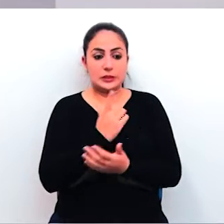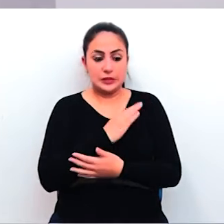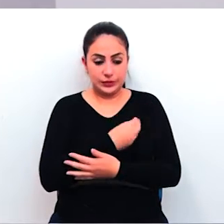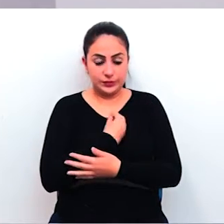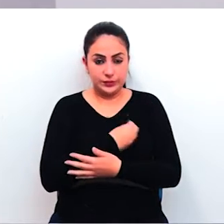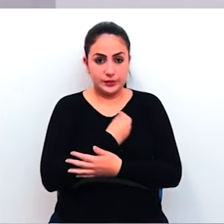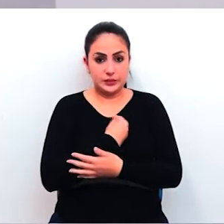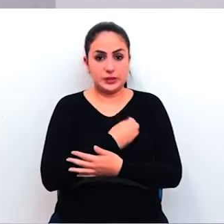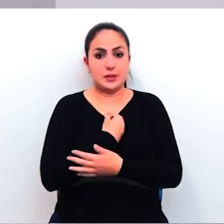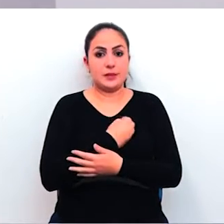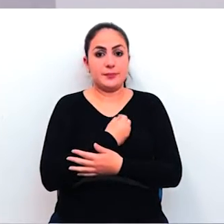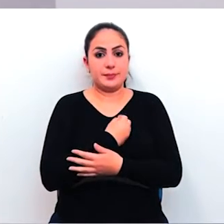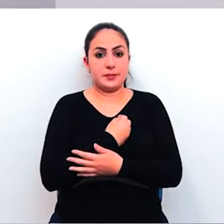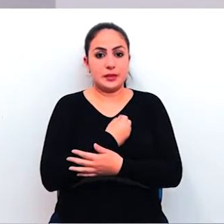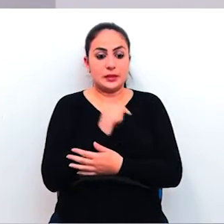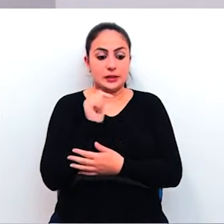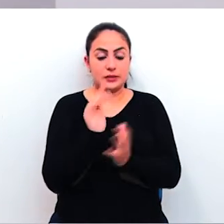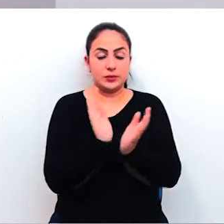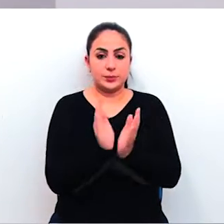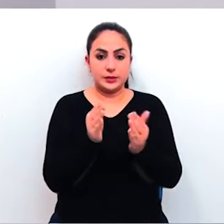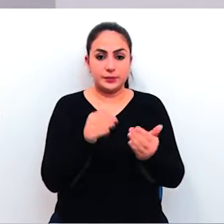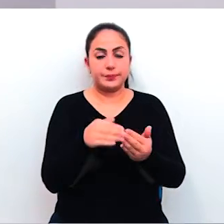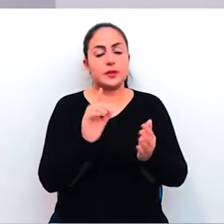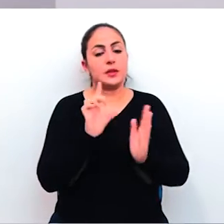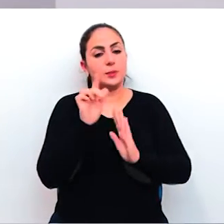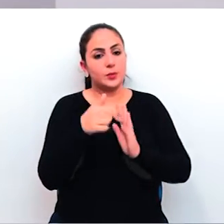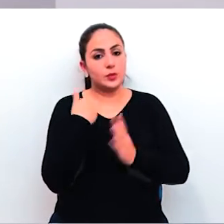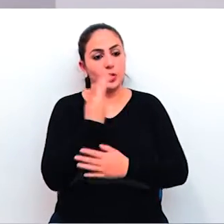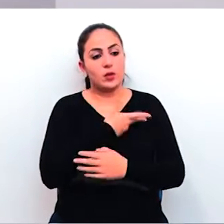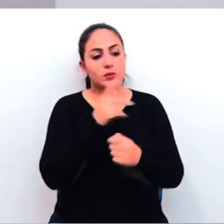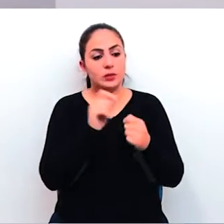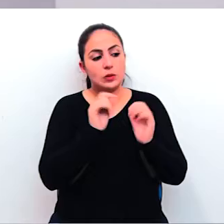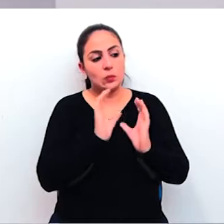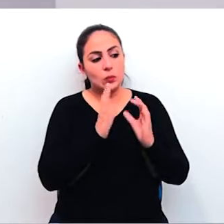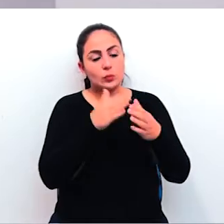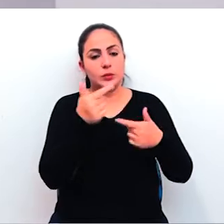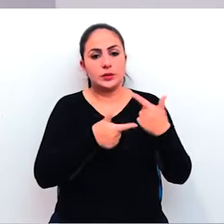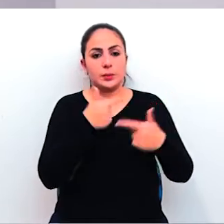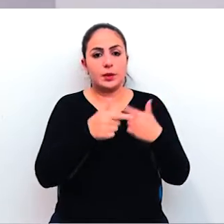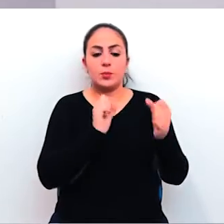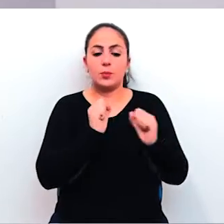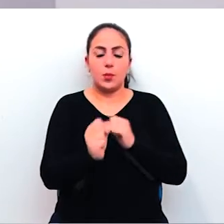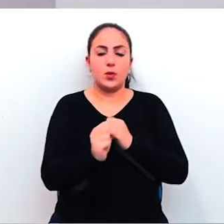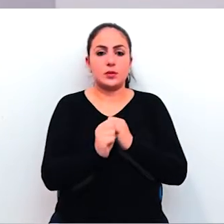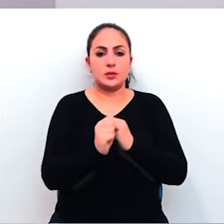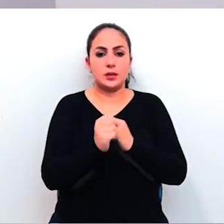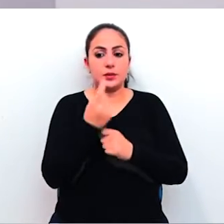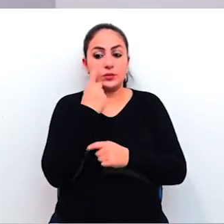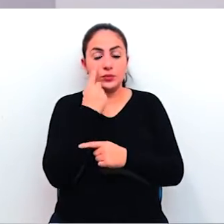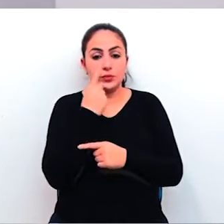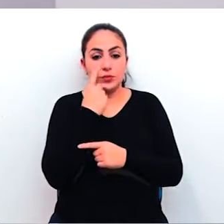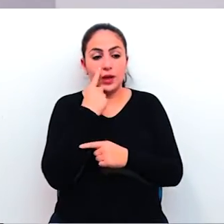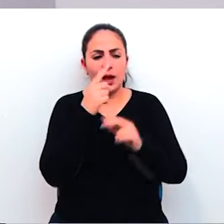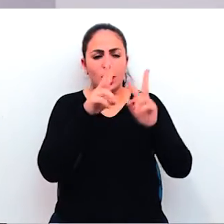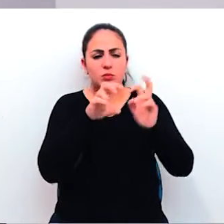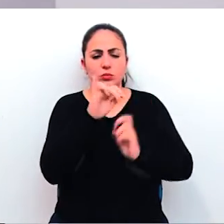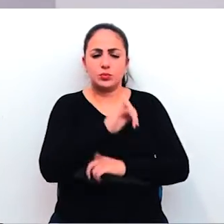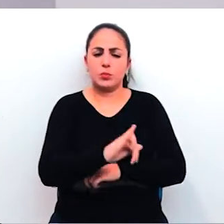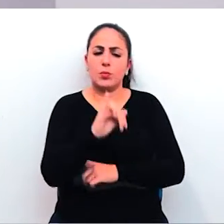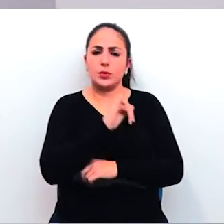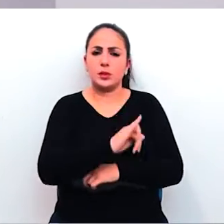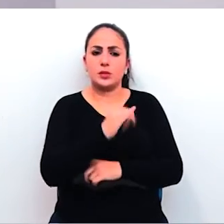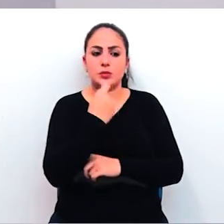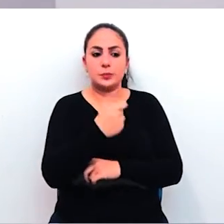comporão serão componentes dessa dessa comissão e aí nós vamos fazer um grupo de trabalho que possa pegar a